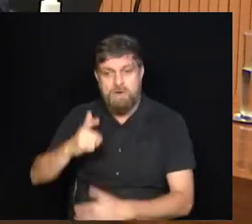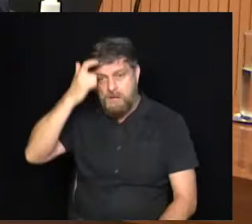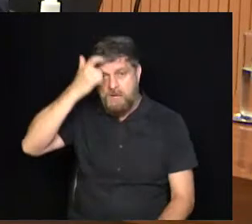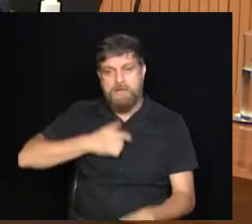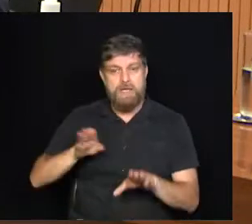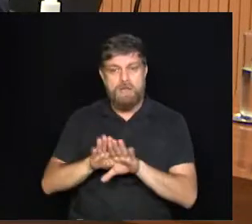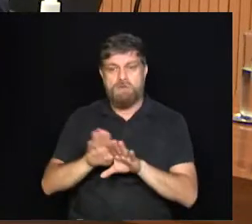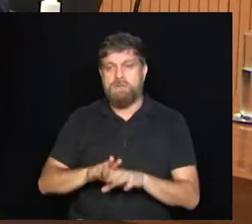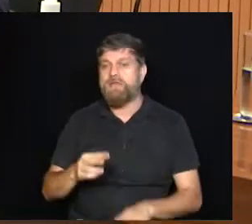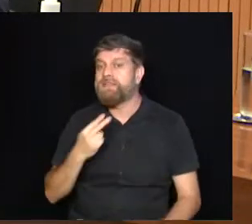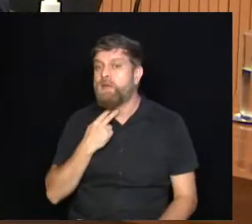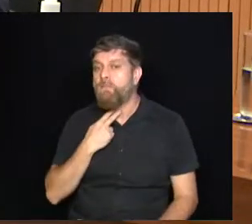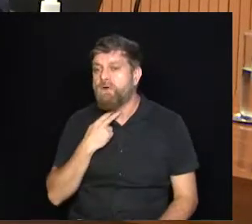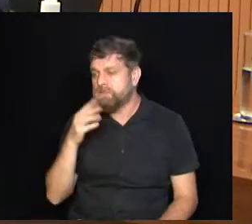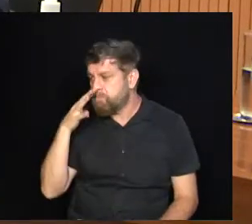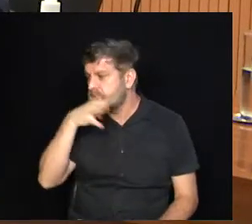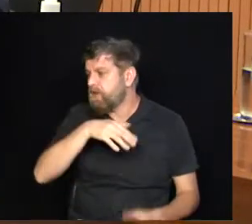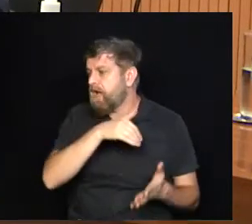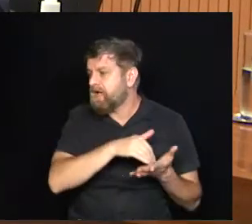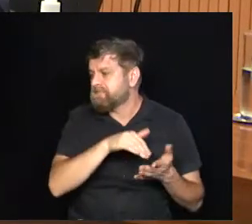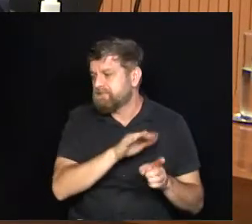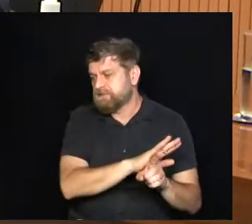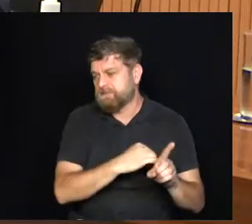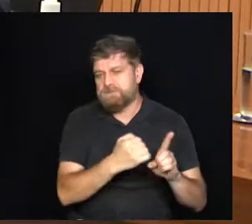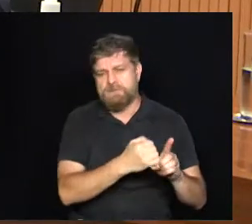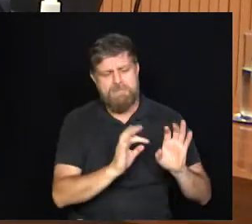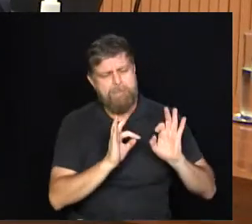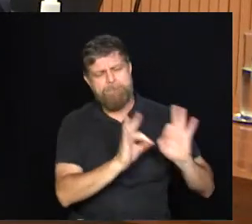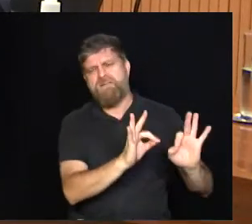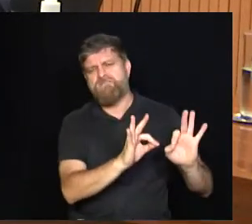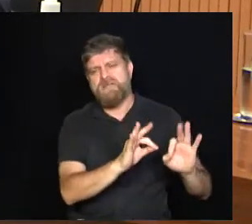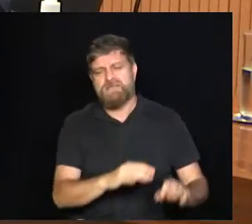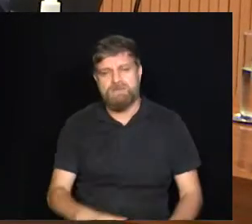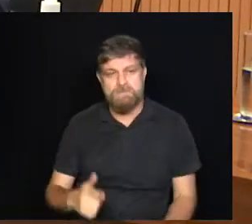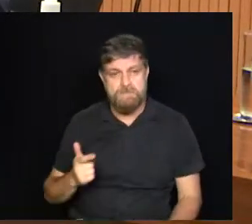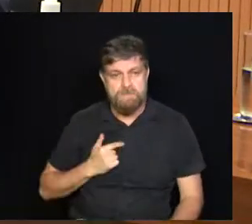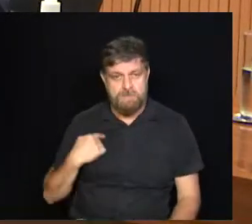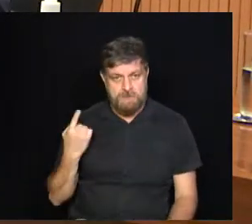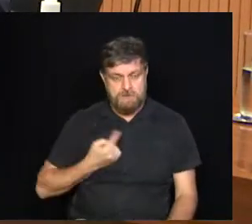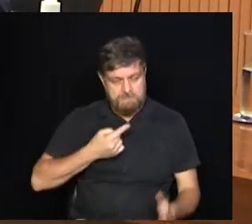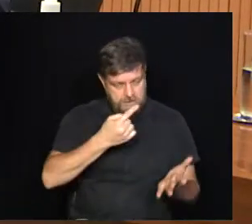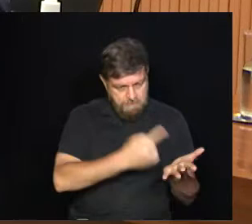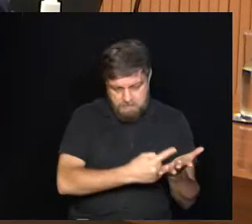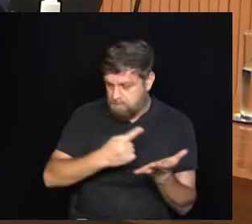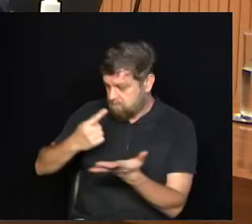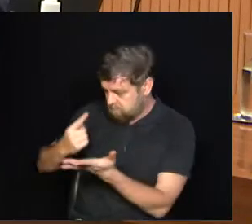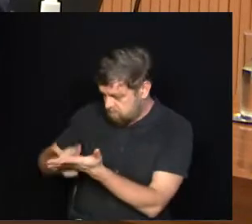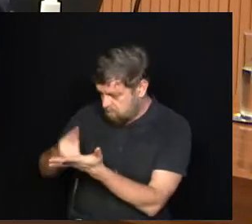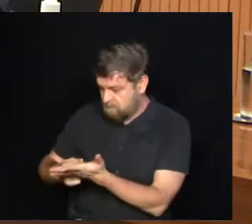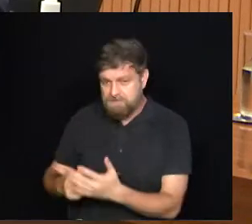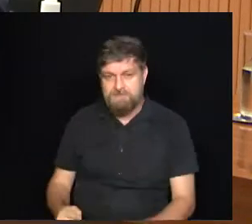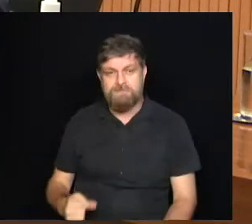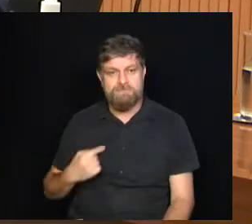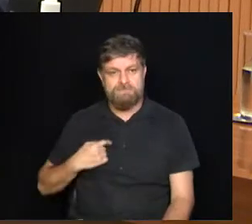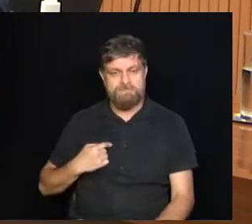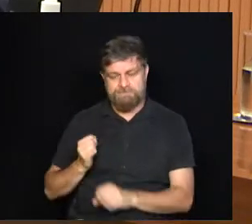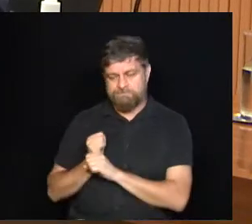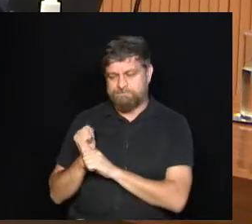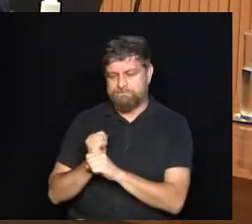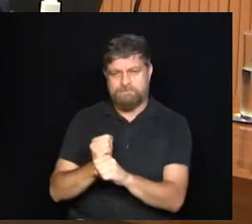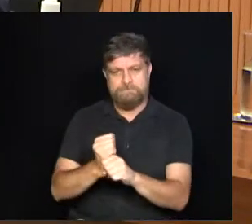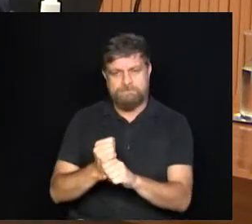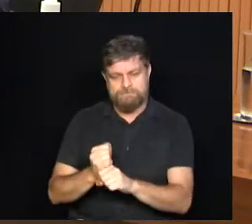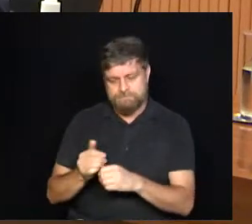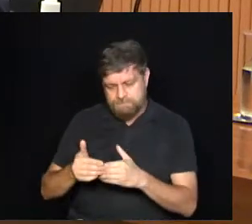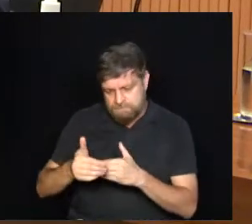deixo mais também falar mal da assistência social, tá bom? Estamos fechados num compromisso aí, né, para os próximos anos, para